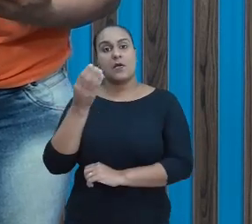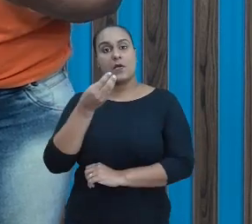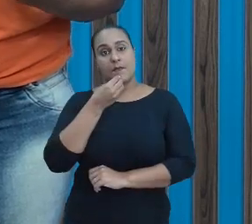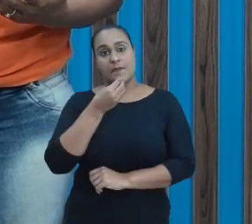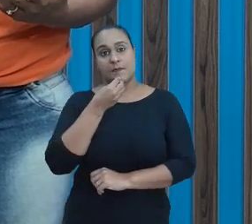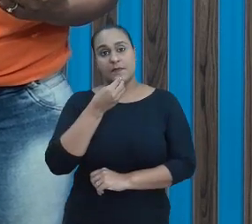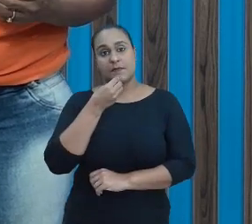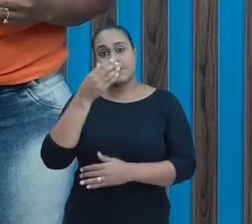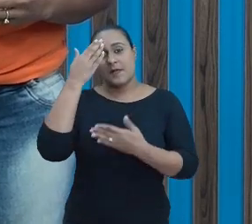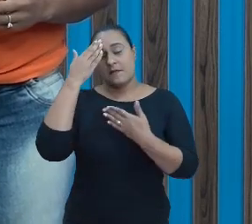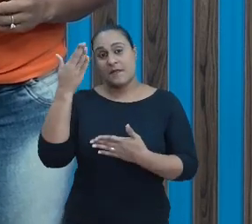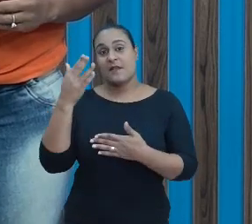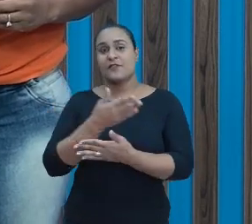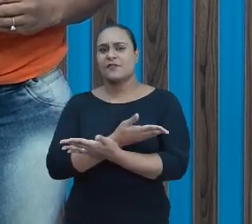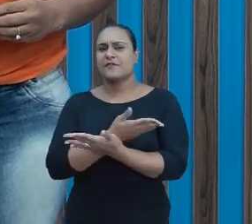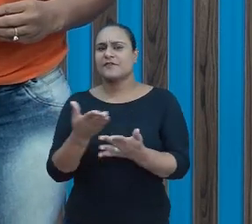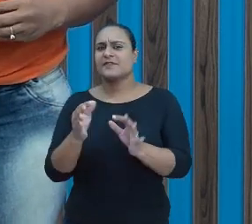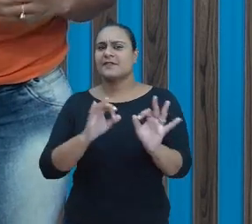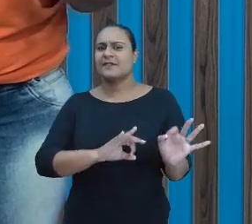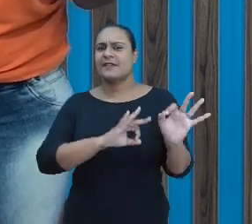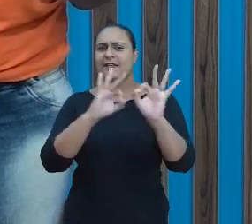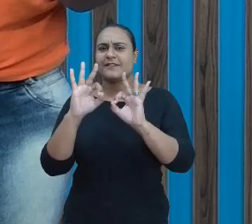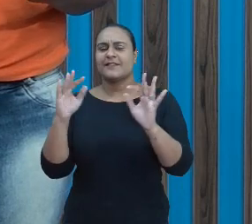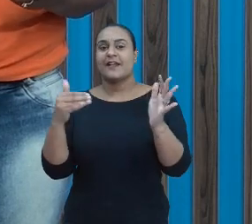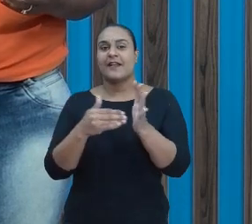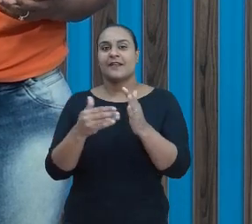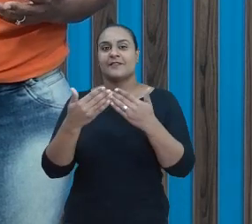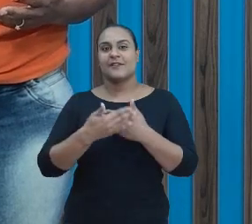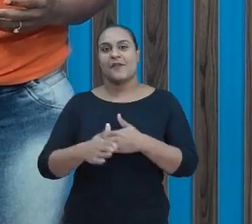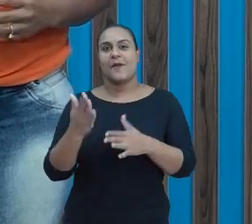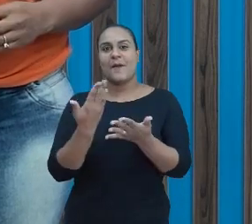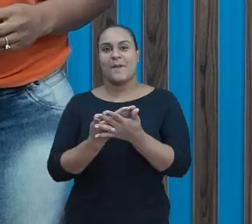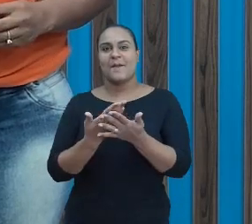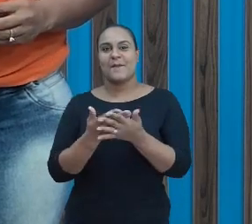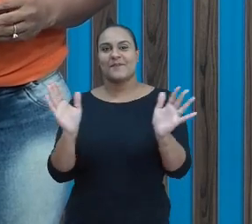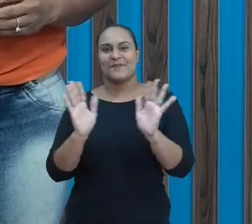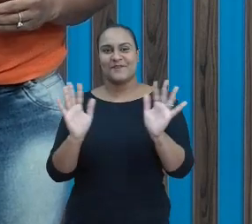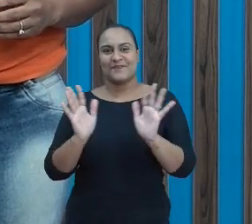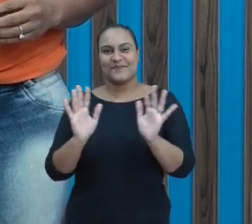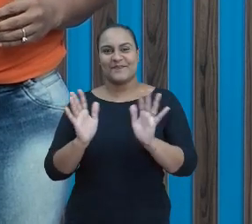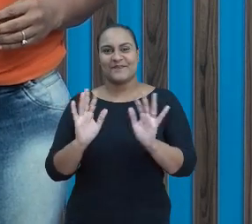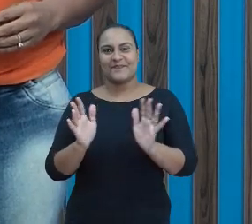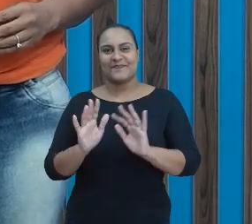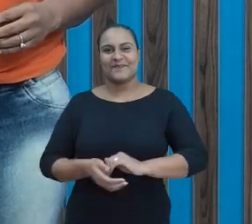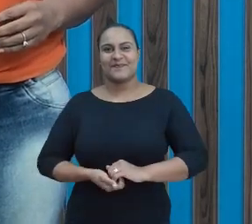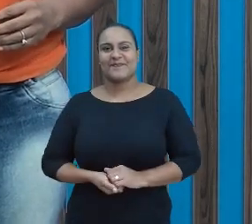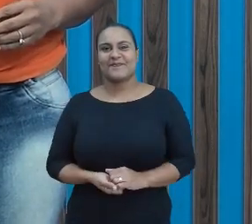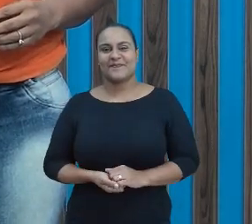oportunizar. Obrigada a você que esteve até aqui e até a nossa próxima temática.